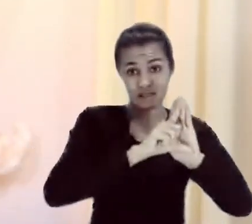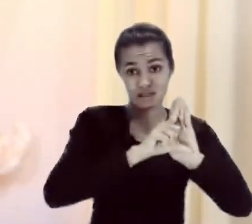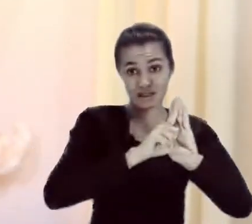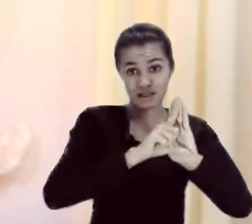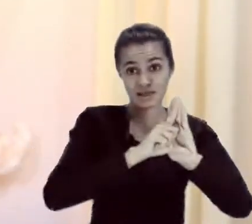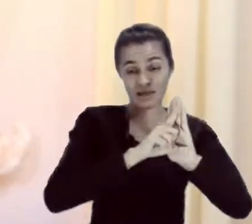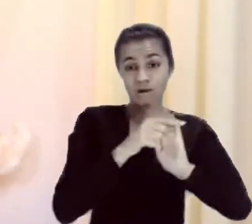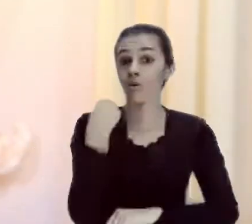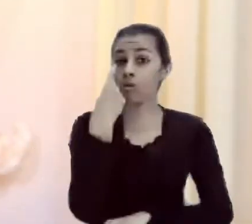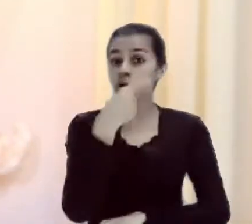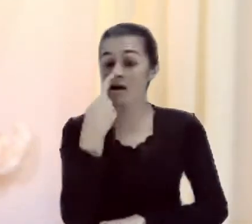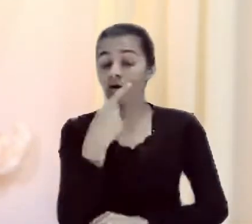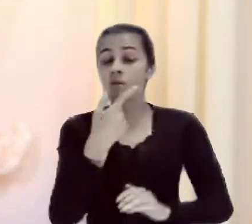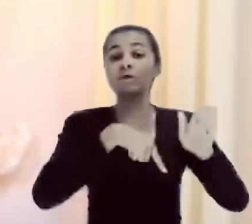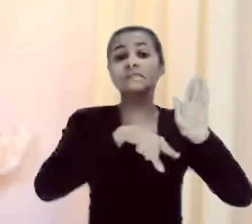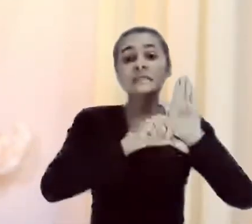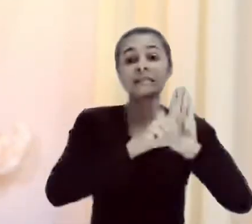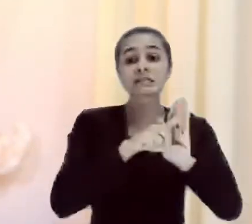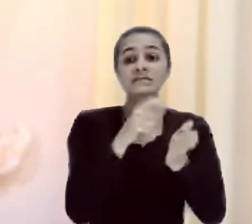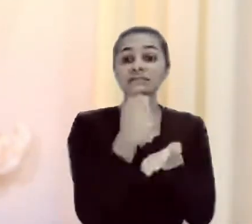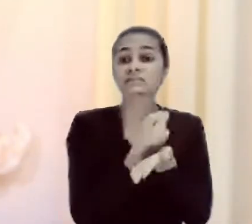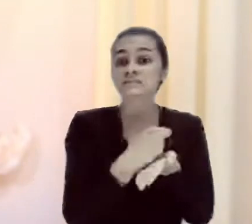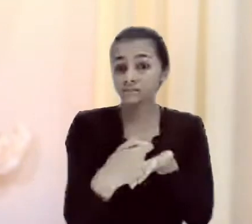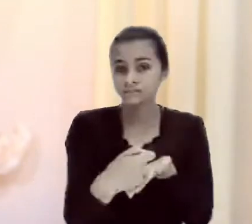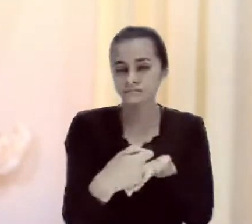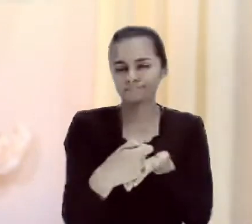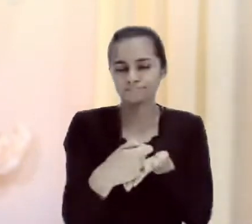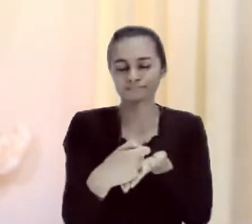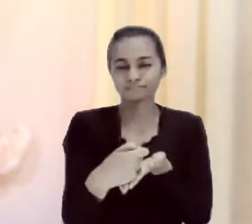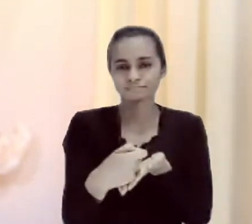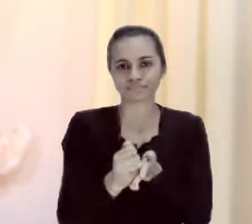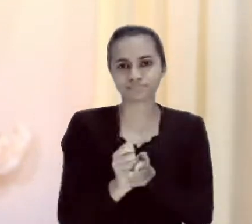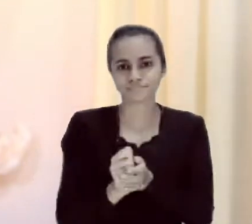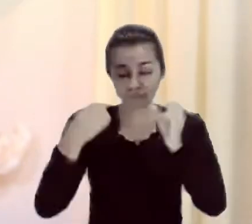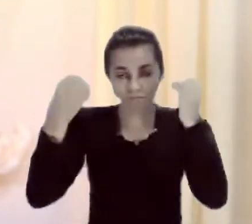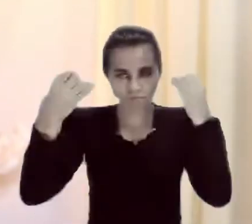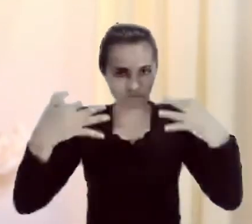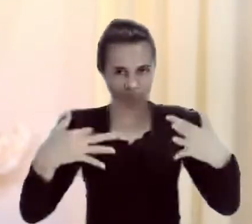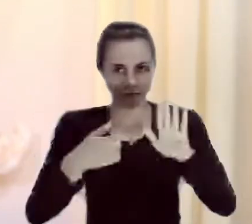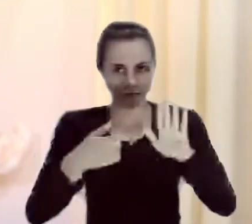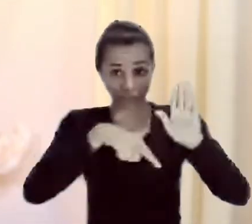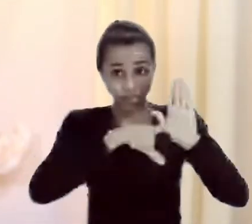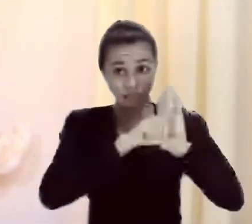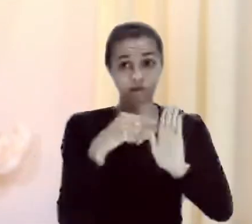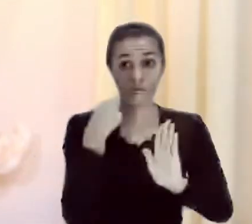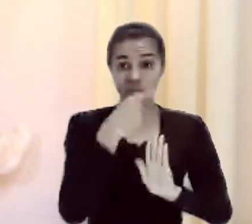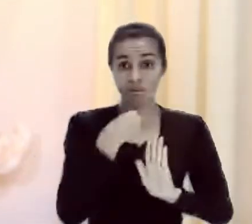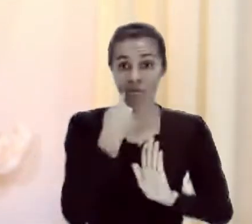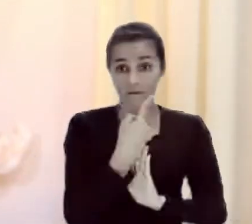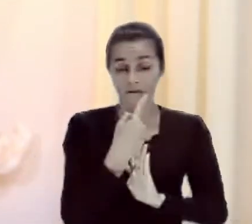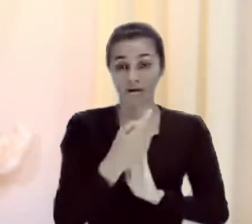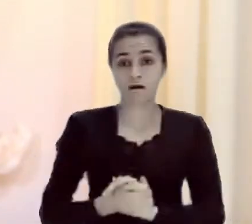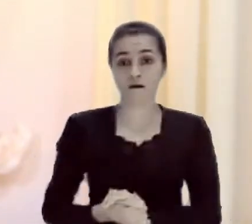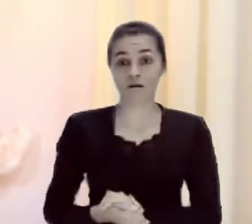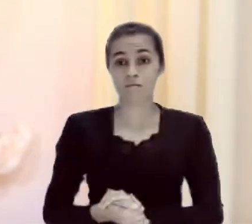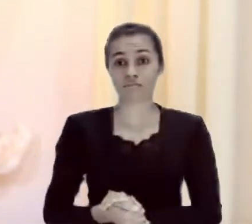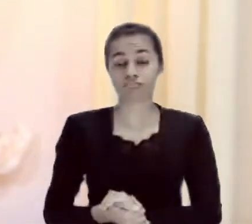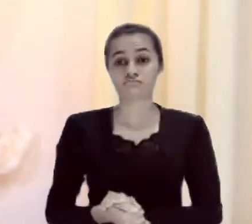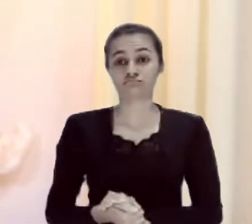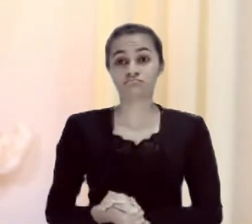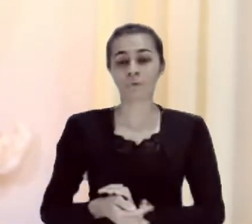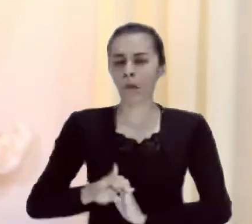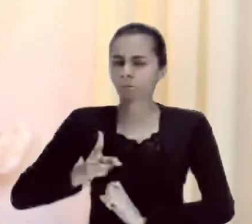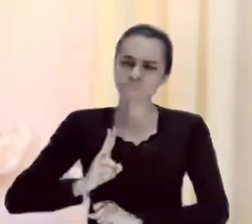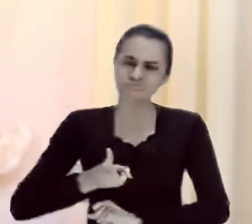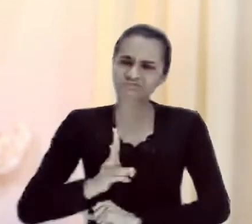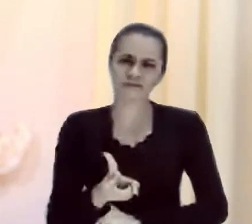O que é a lei oral? De modo simples, lei oral é a tradição. Por exemplo, lei oral nos tempos de Jesus.